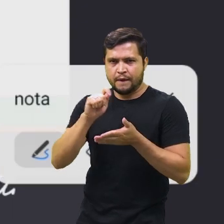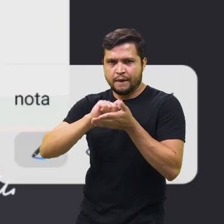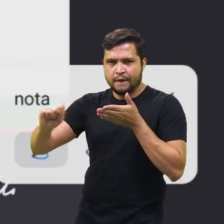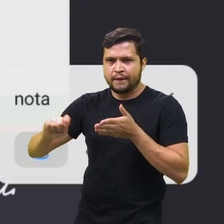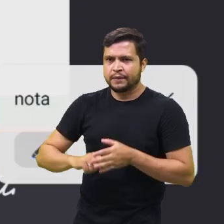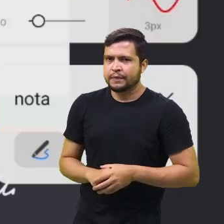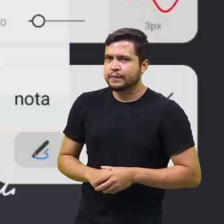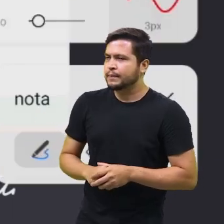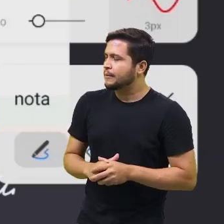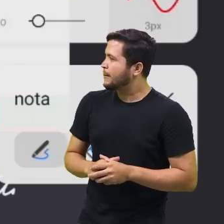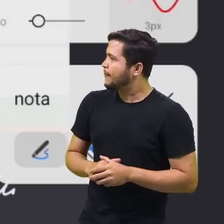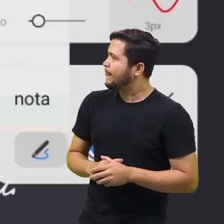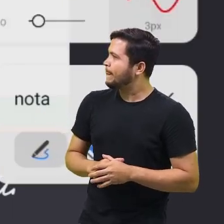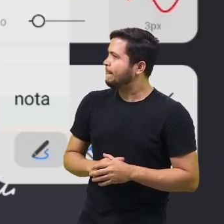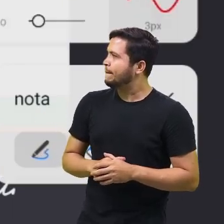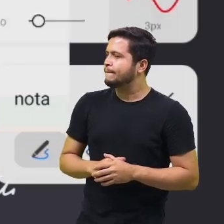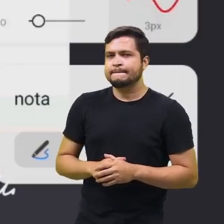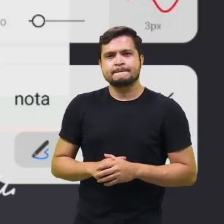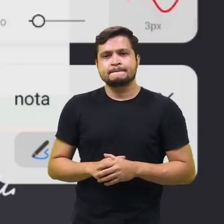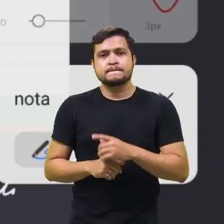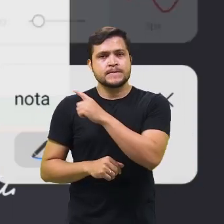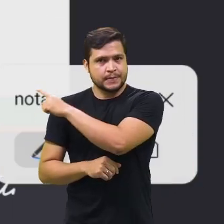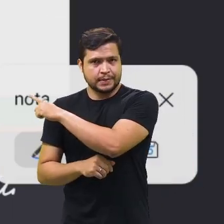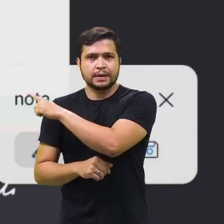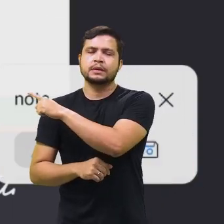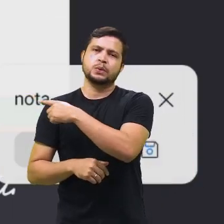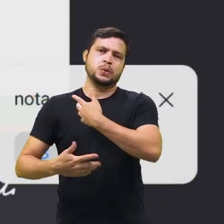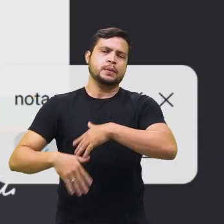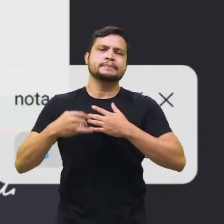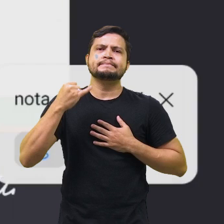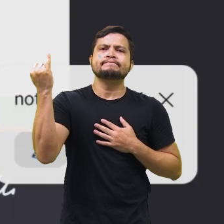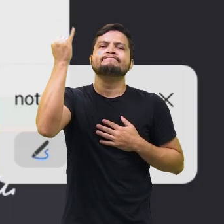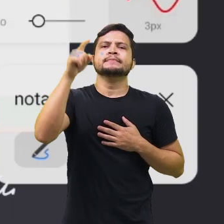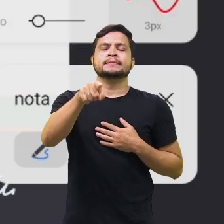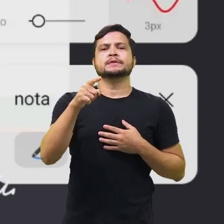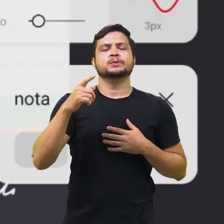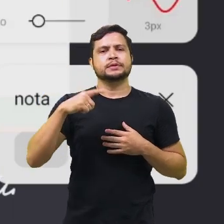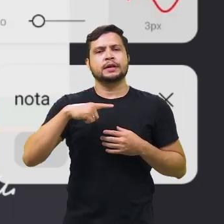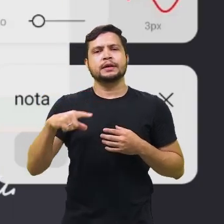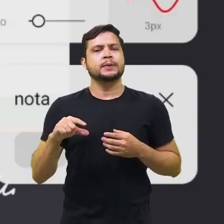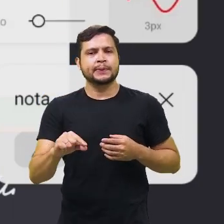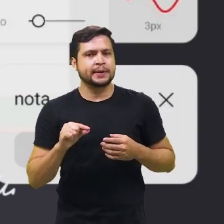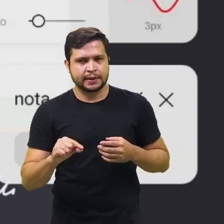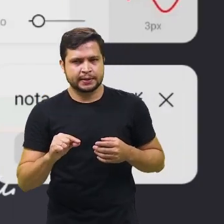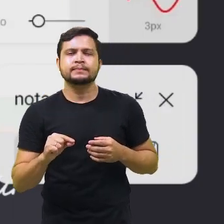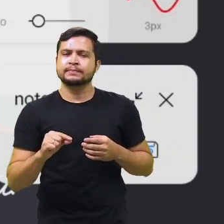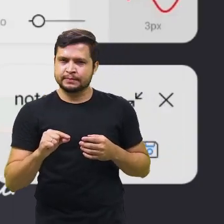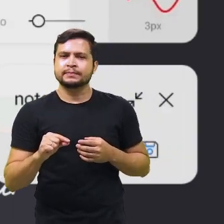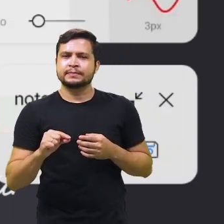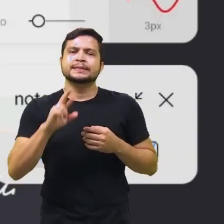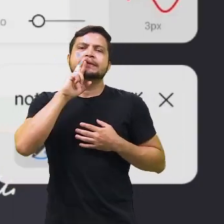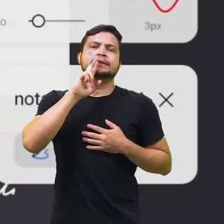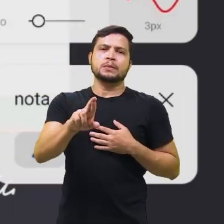água, né? Ó, isso aqui é fundamental para nós fazermos aqui a